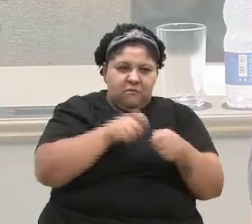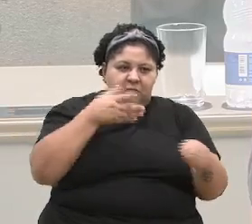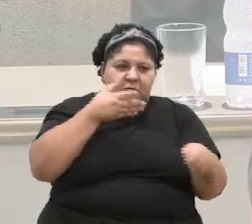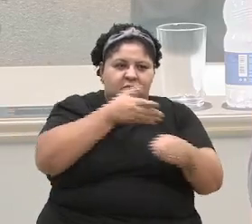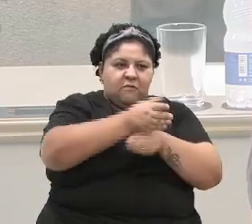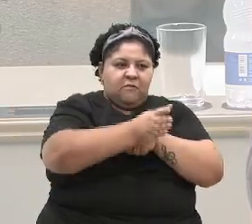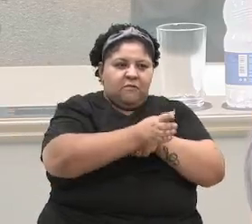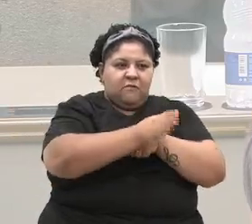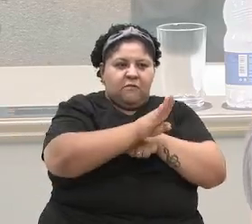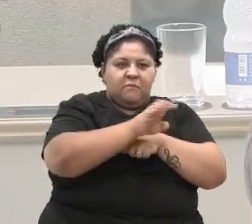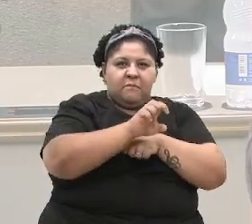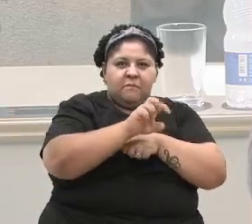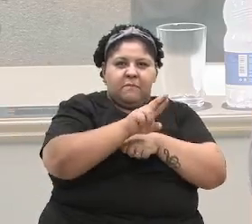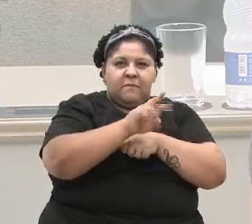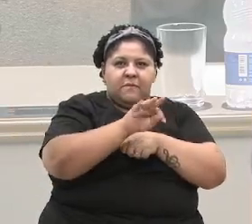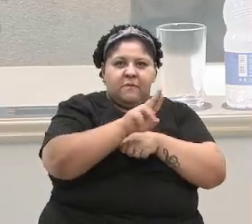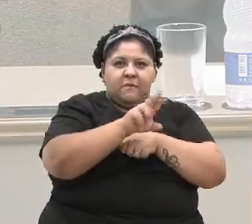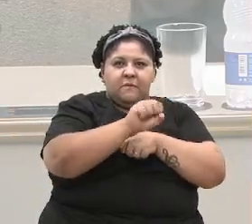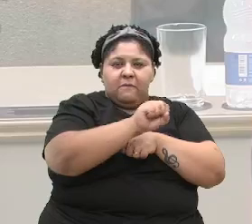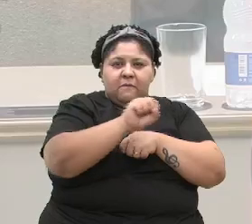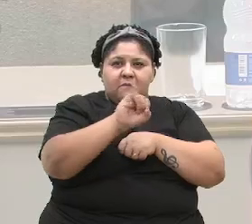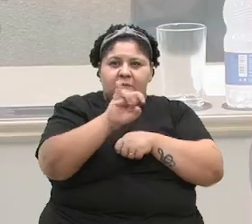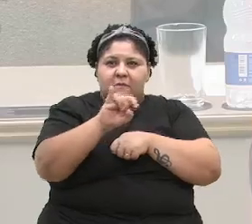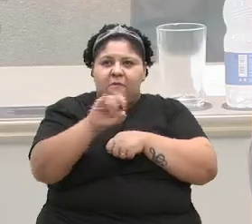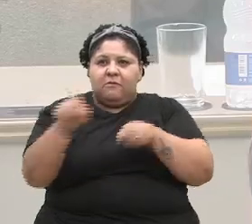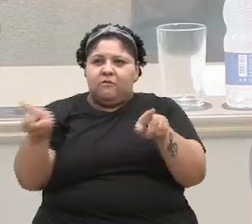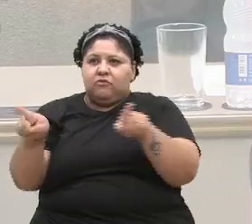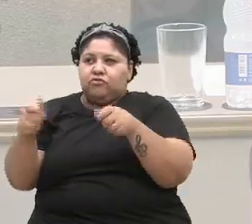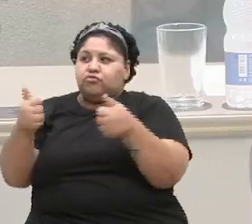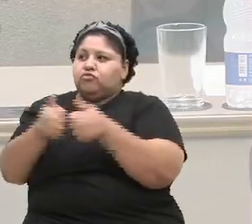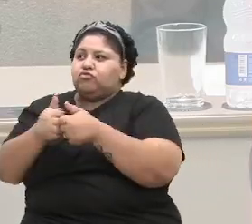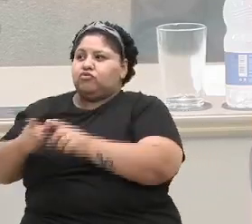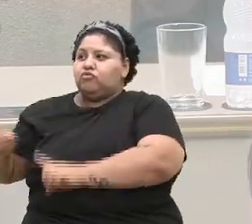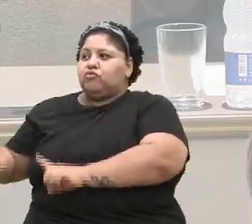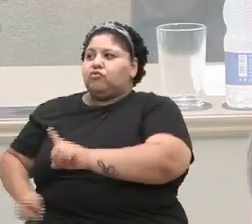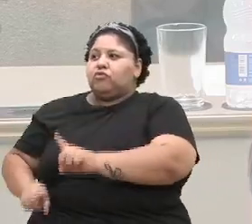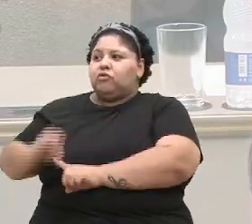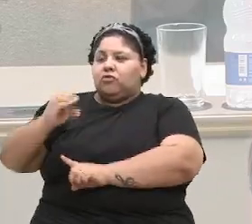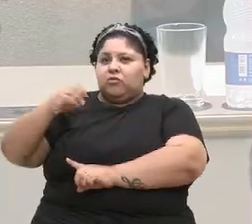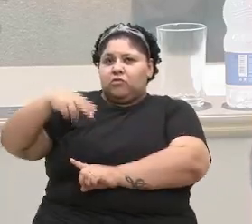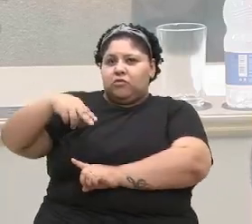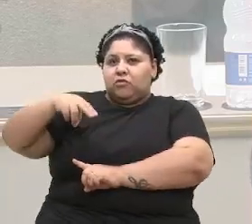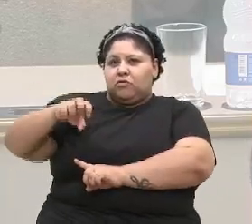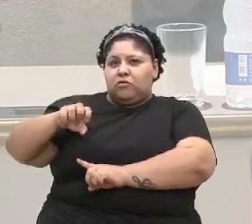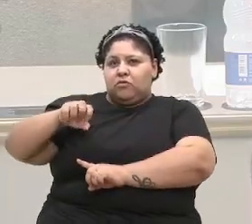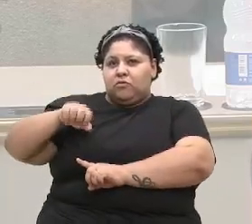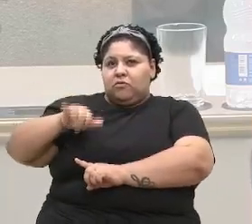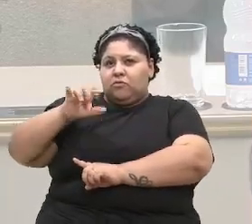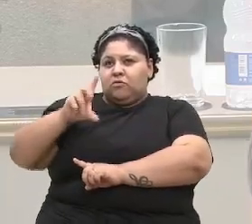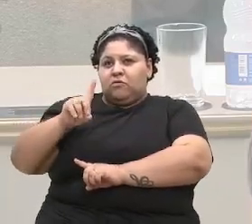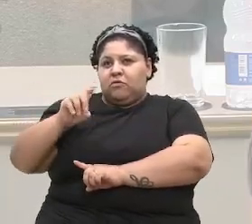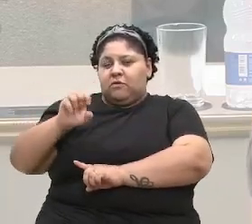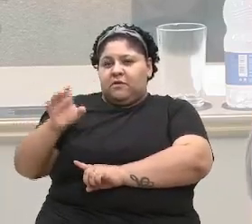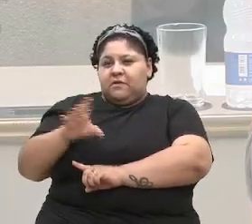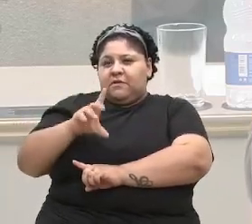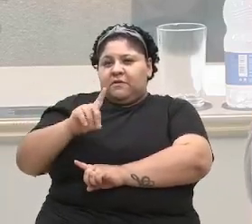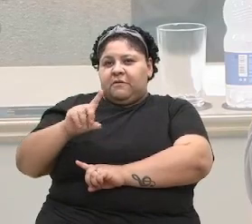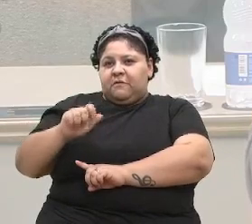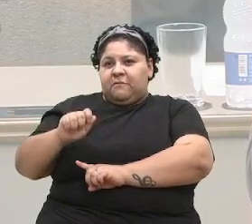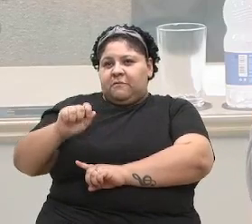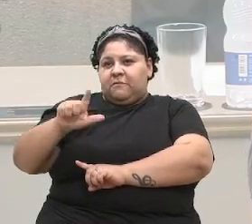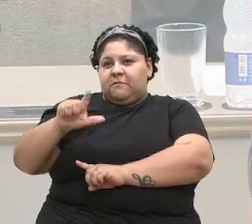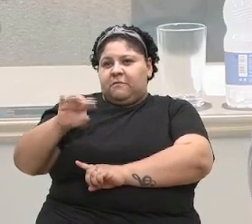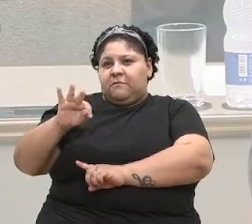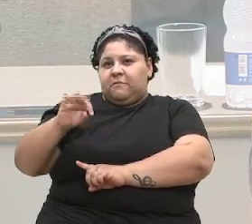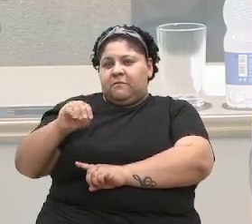Os Bertucci, ao lado do primo Oneide Bertucci e de Daltro Bertucci. Mais tarde formou